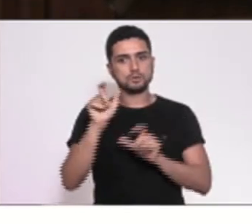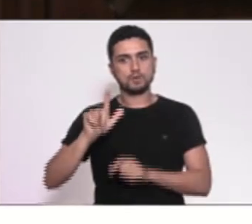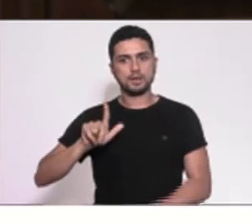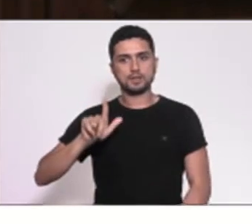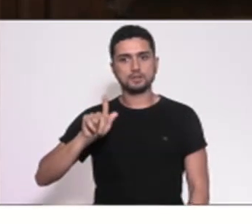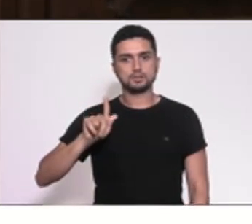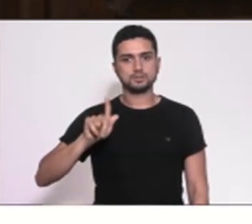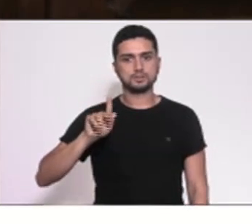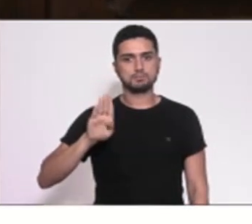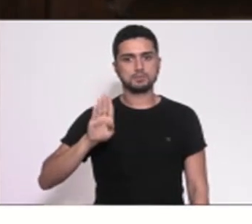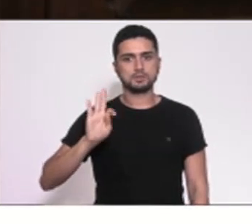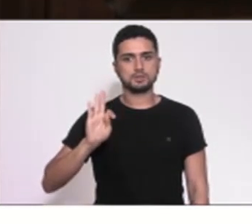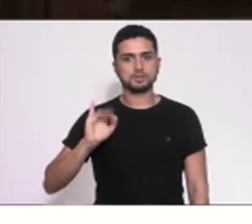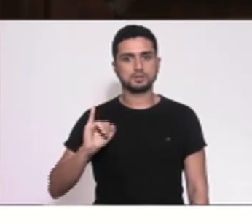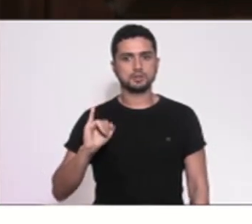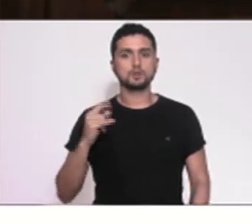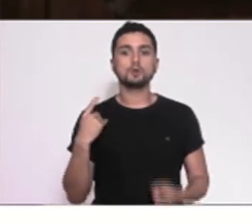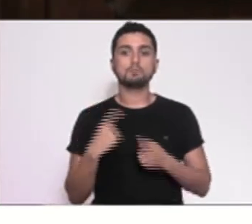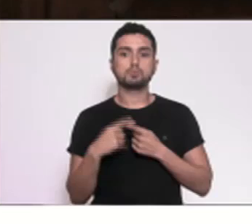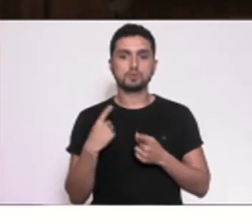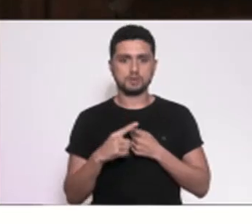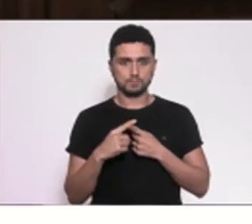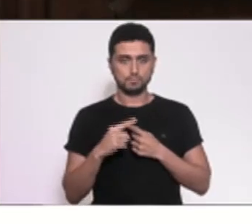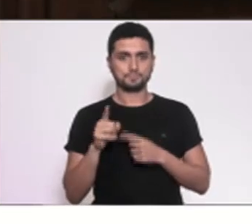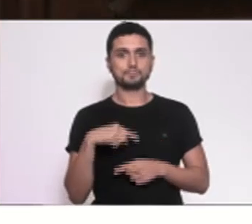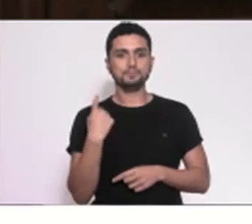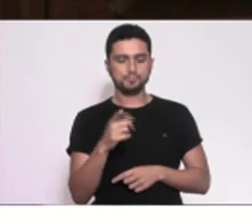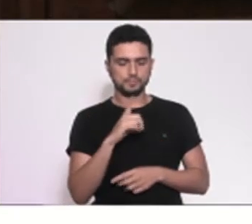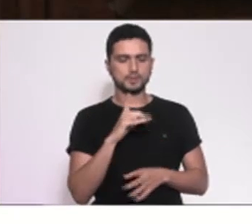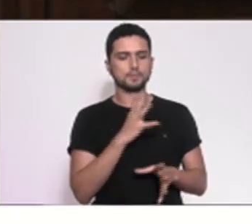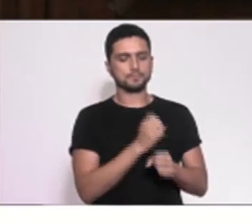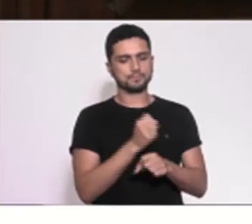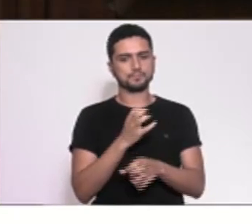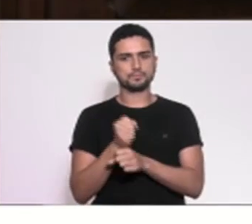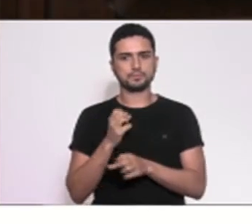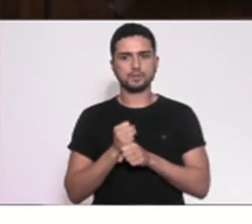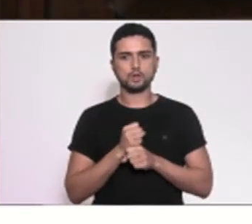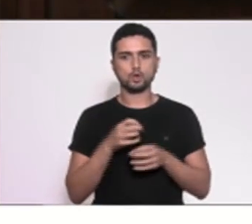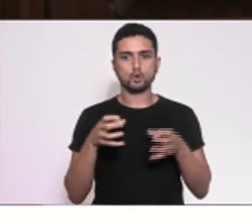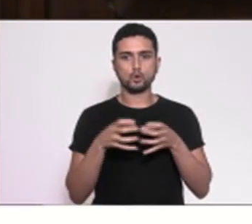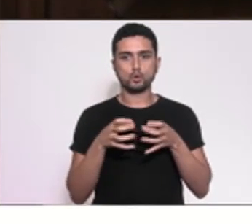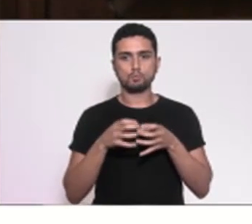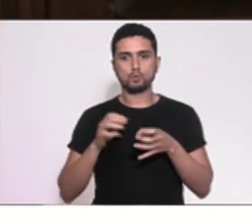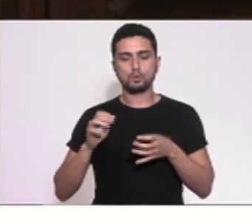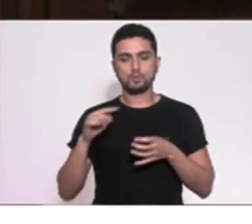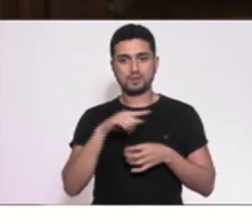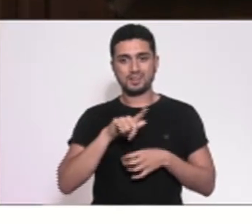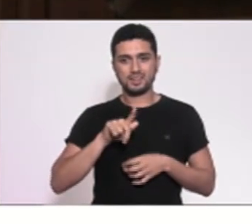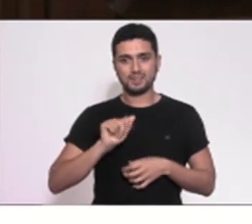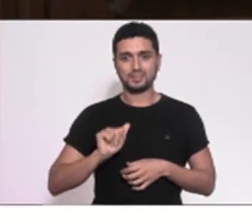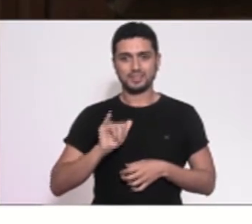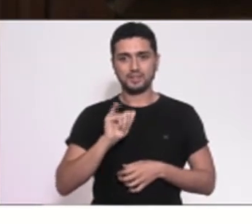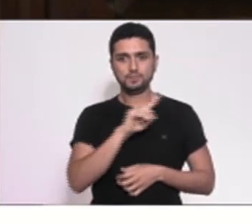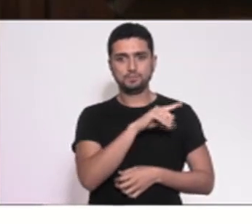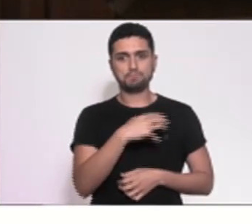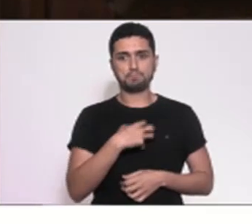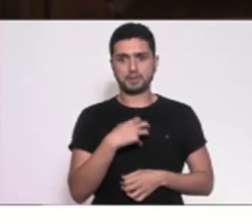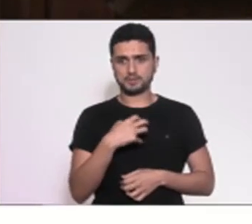presidente? A gente tem, concretamente, os dados do Grupo Gay da Bahia, que revela que no ano